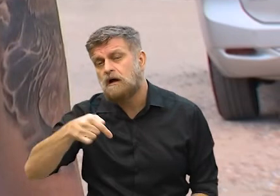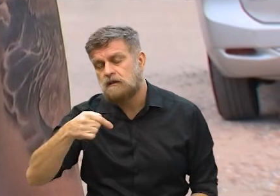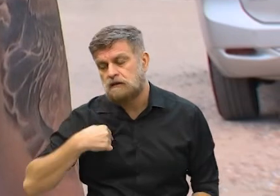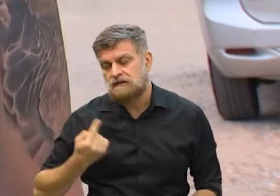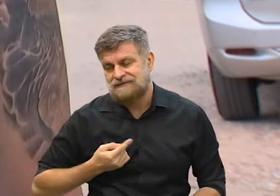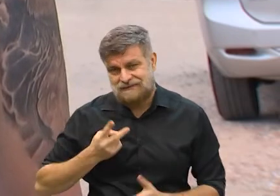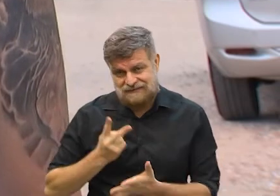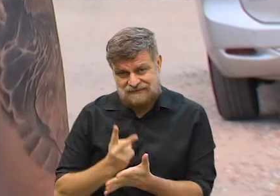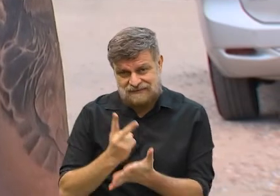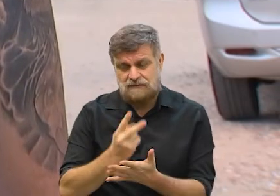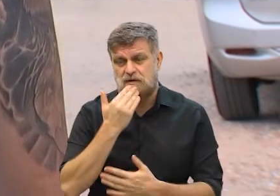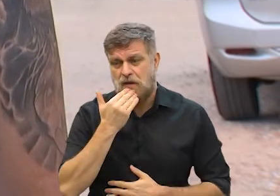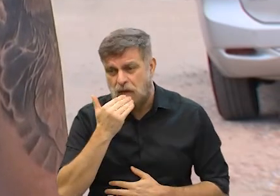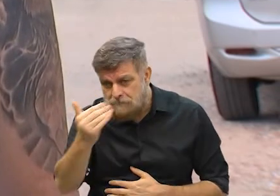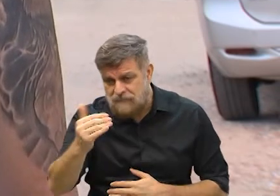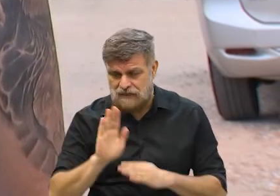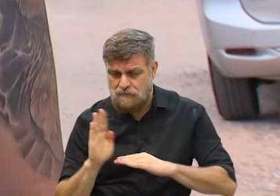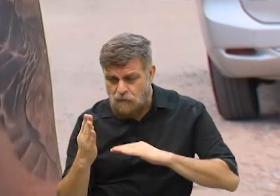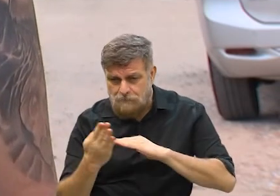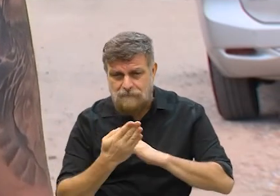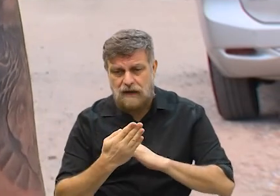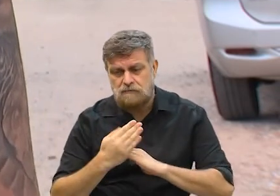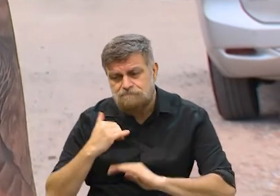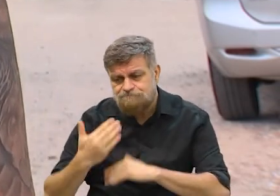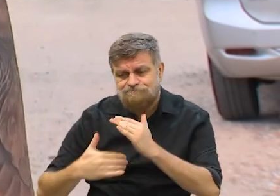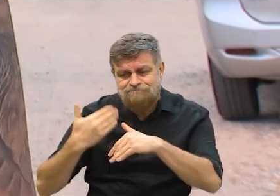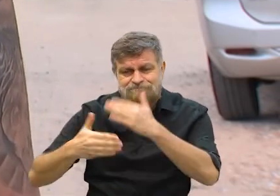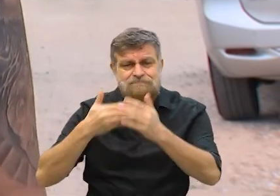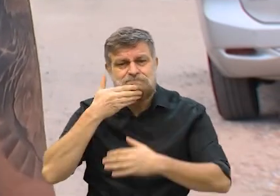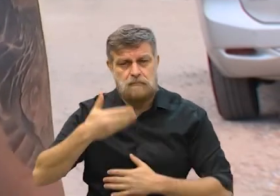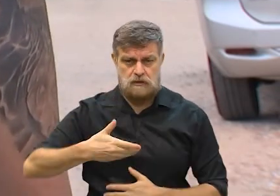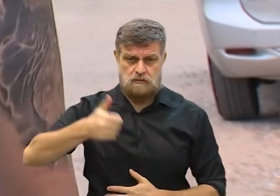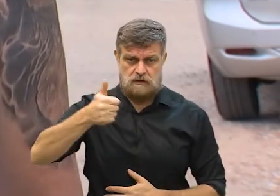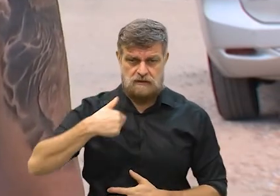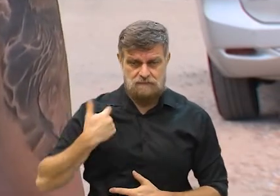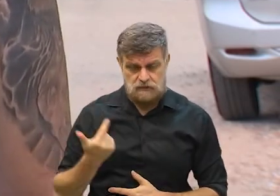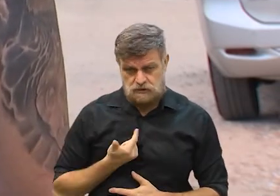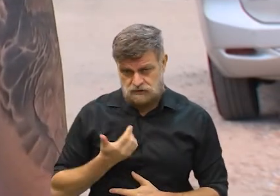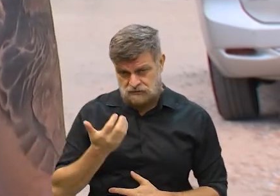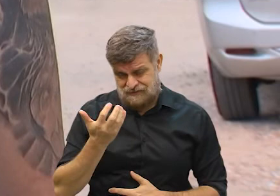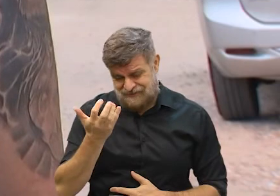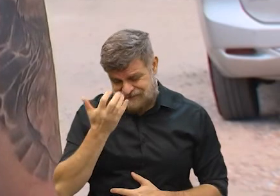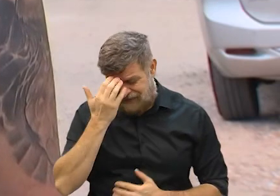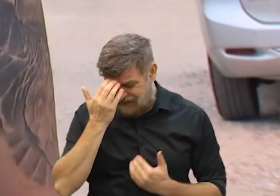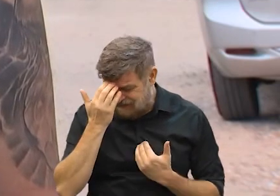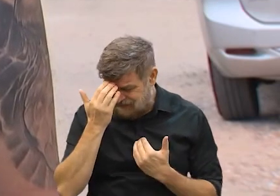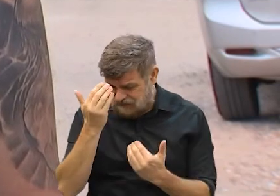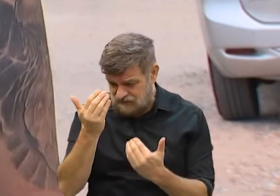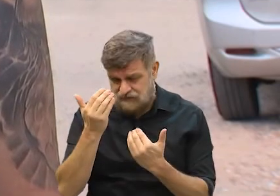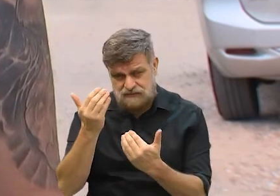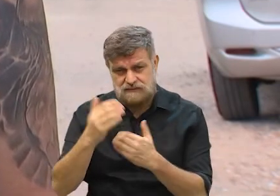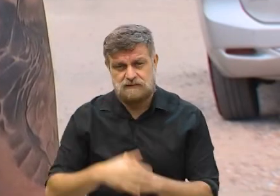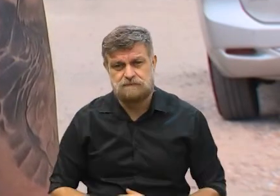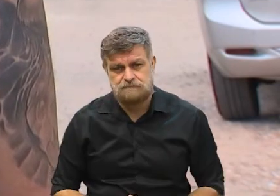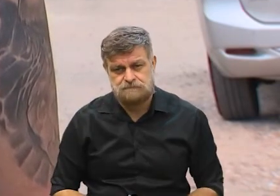seguinte, a gente sempre pleiteia melhorias para o bairro, entendeu? A gente quer agradecer aí